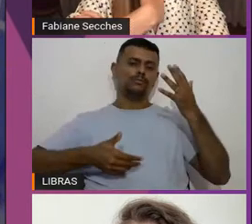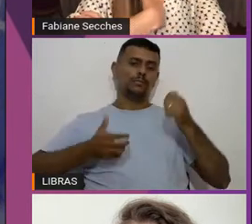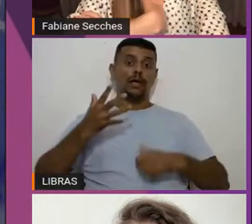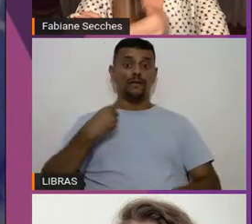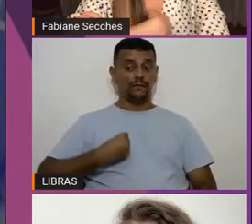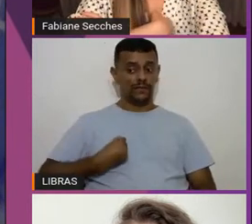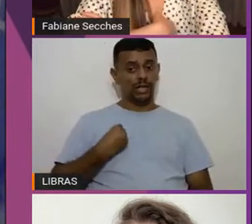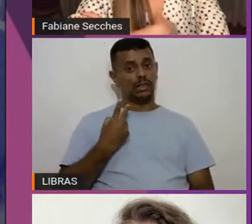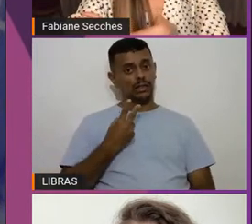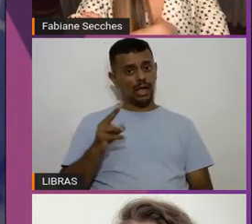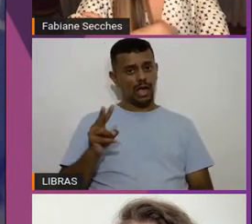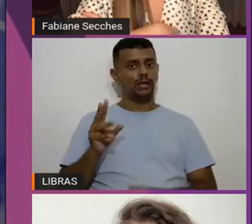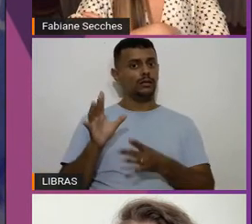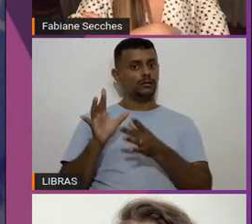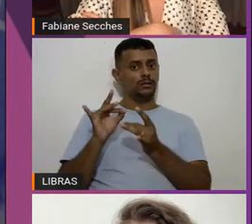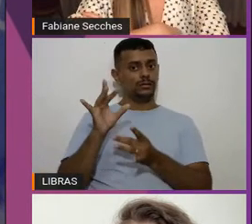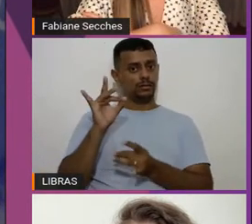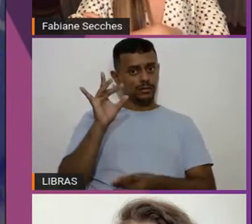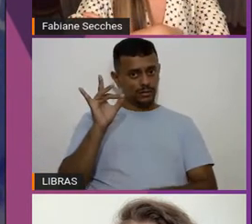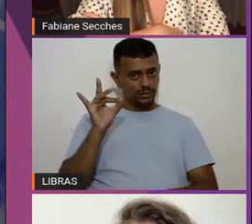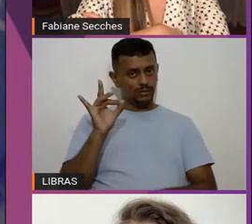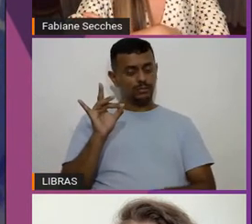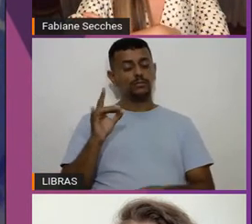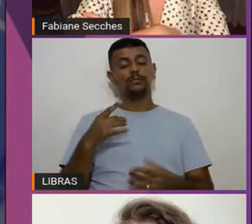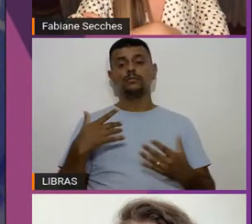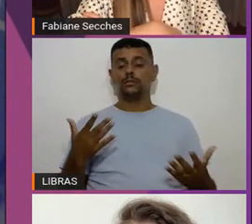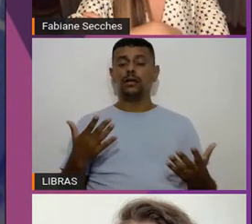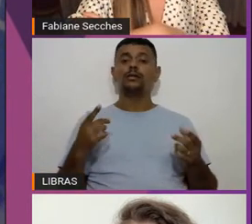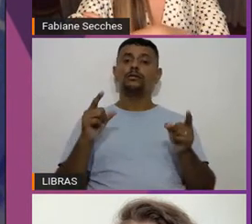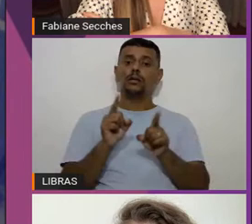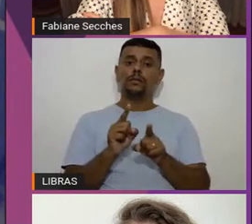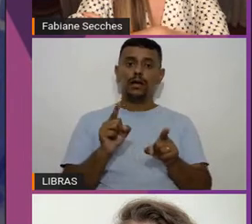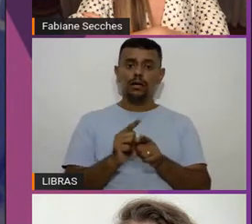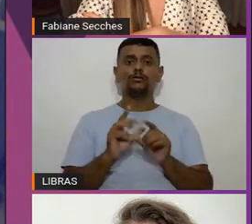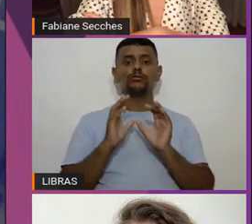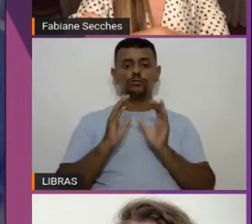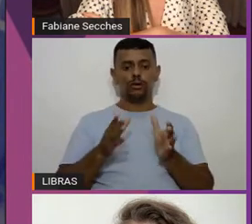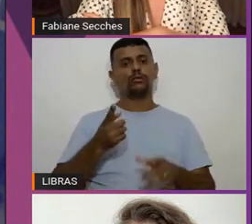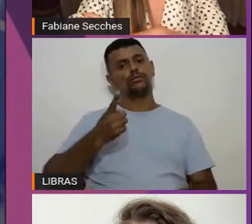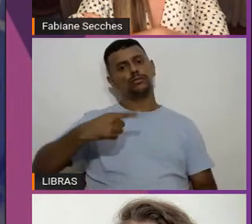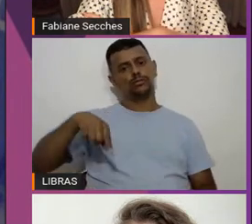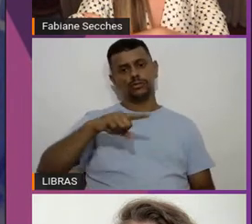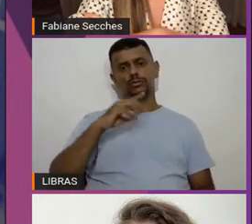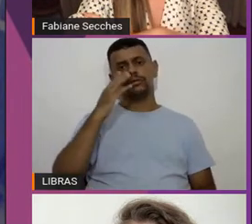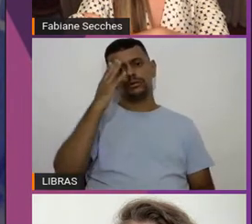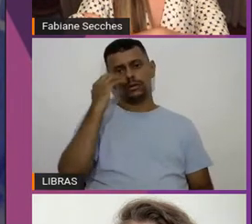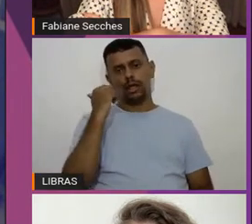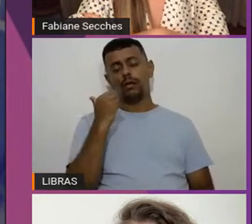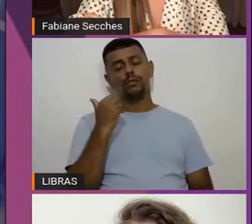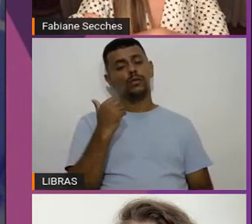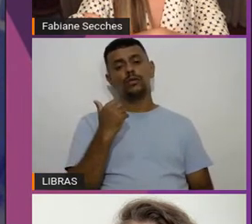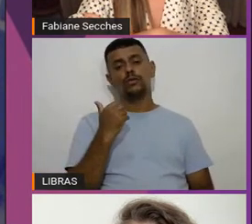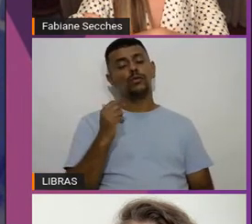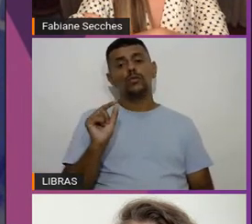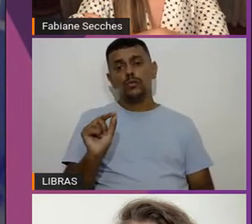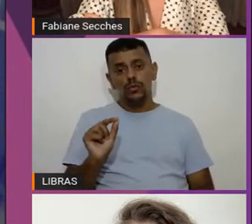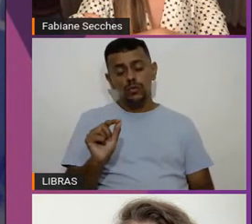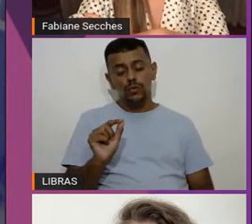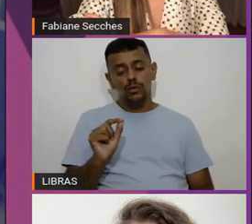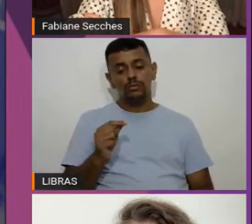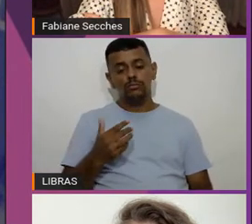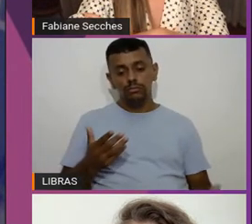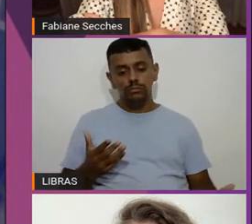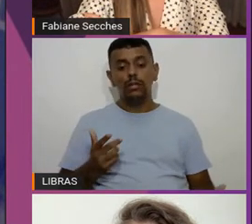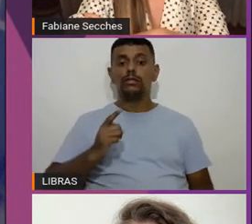e depois o final que é enquanto também quanto está Maria Altamira Porque também tem muita coisa a